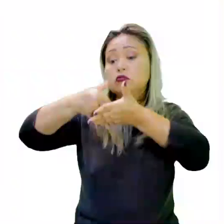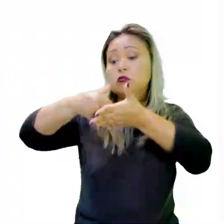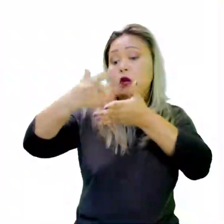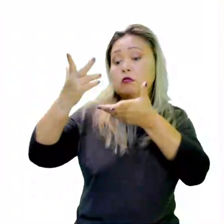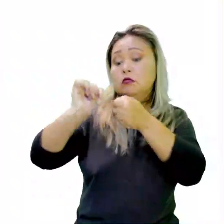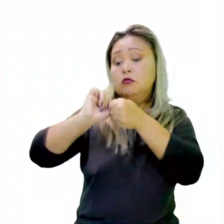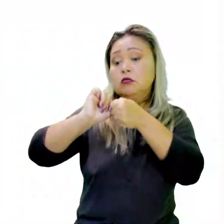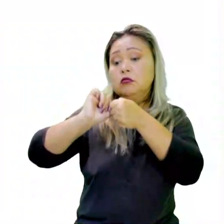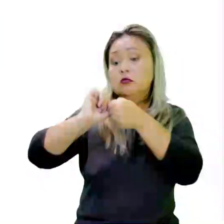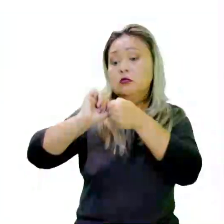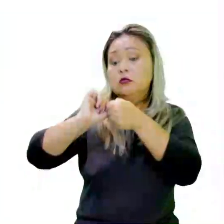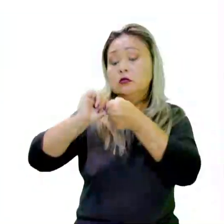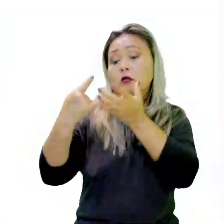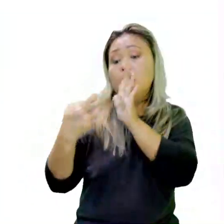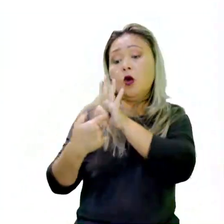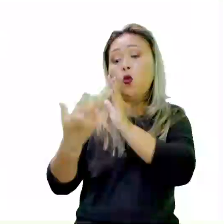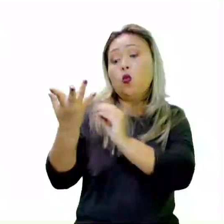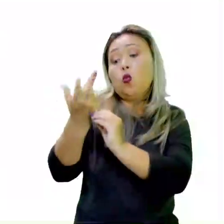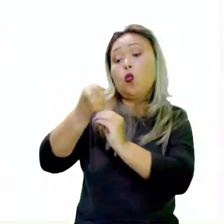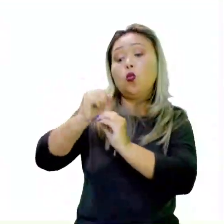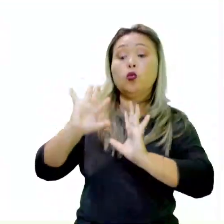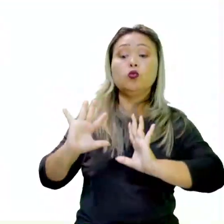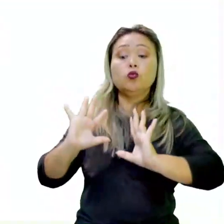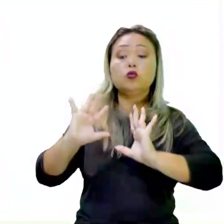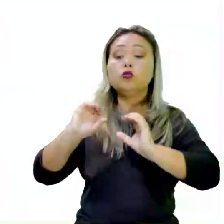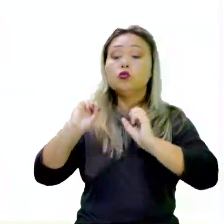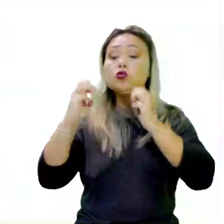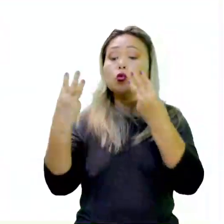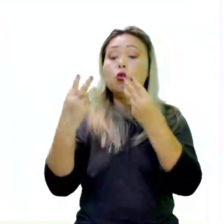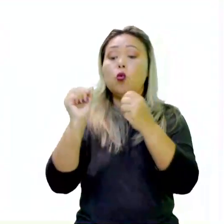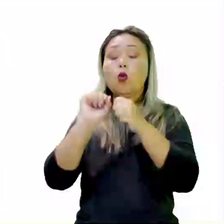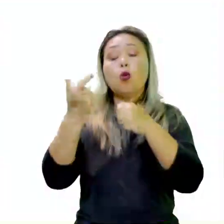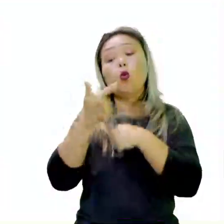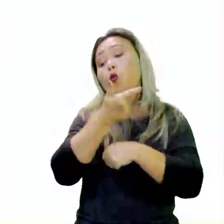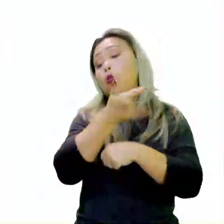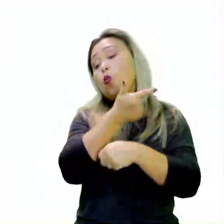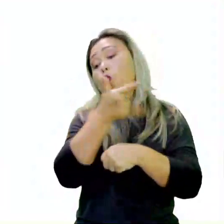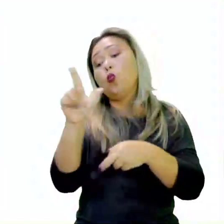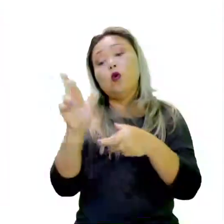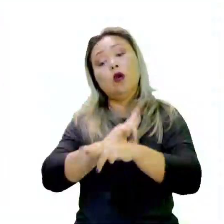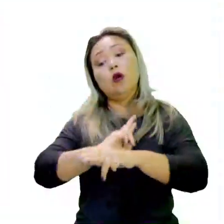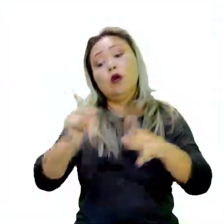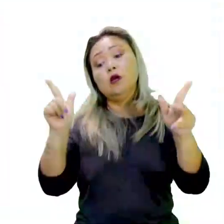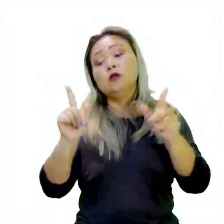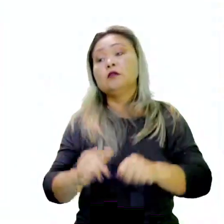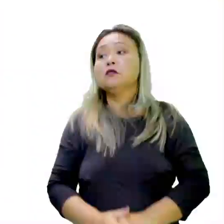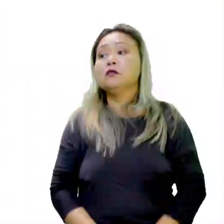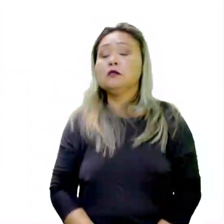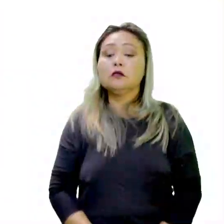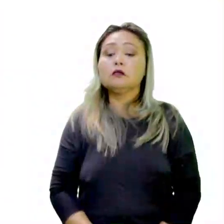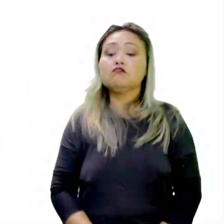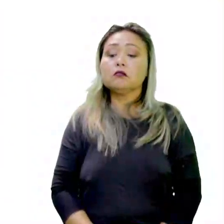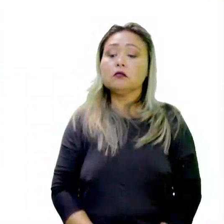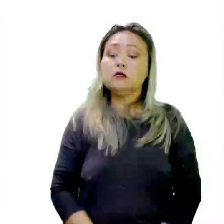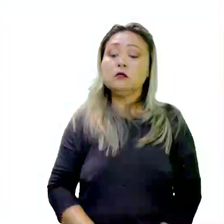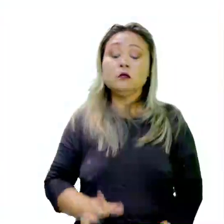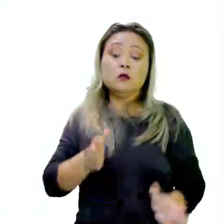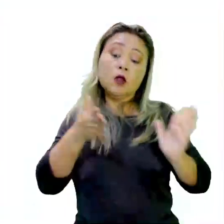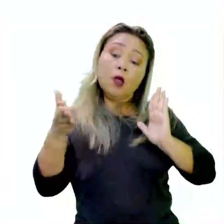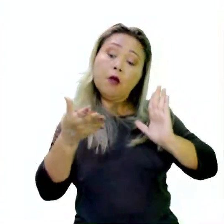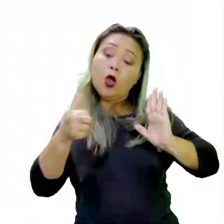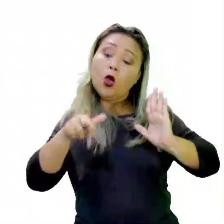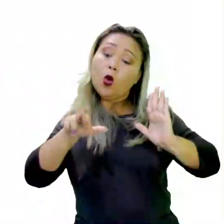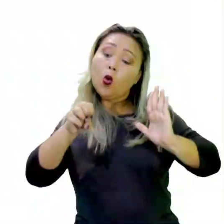que a arte, a apresentação, o show que acontece lá dentro é outro, totalmente diferente. Sim. No período